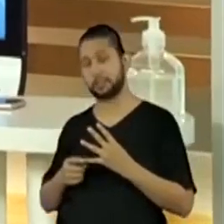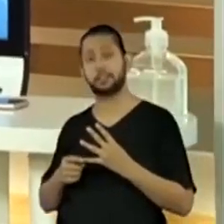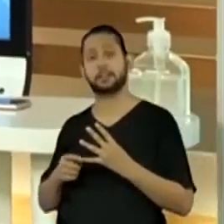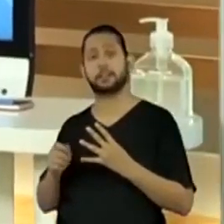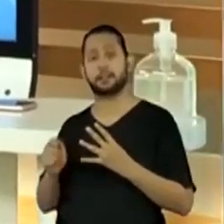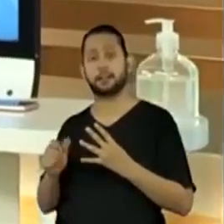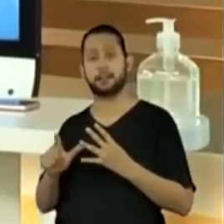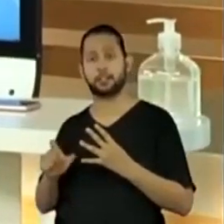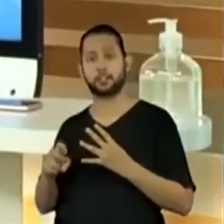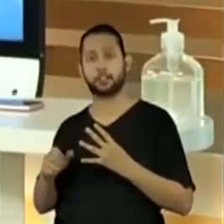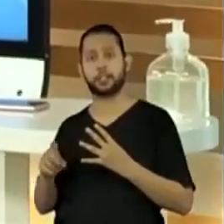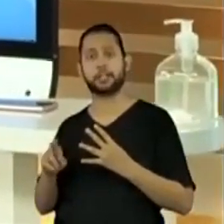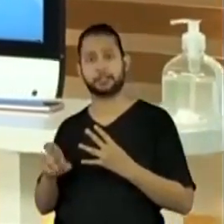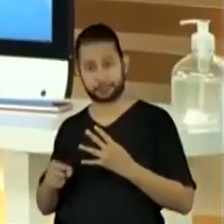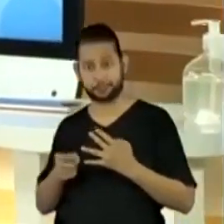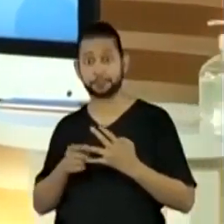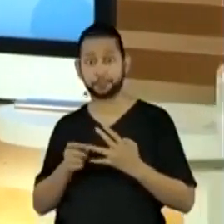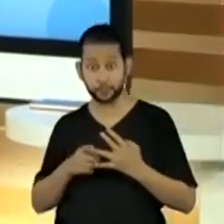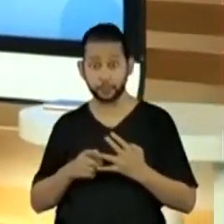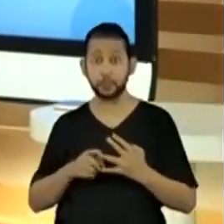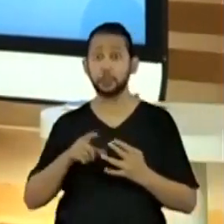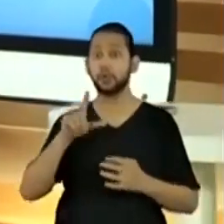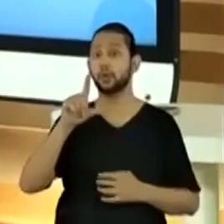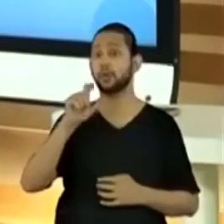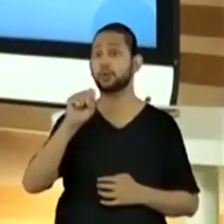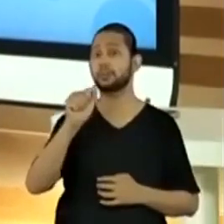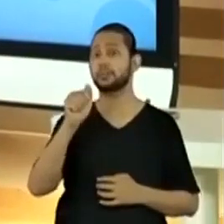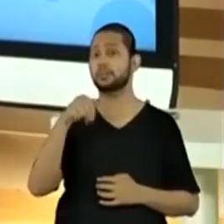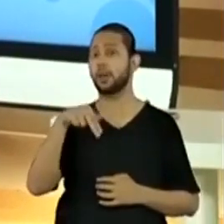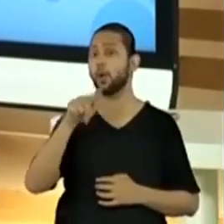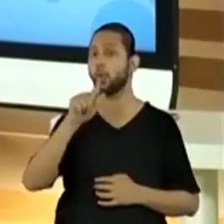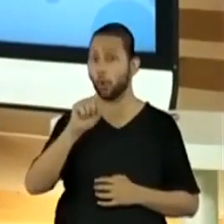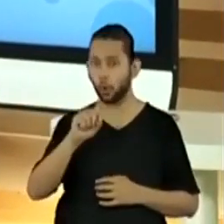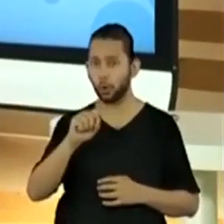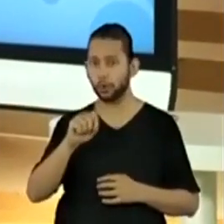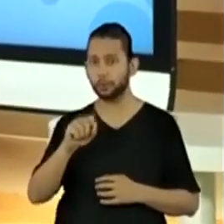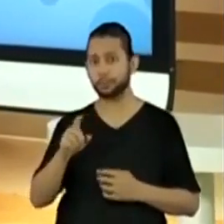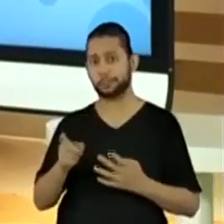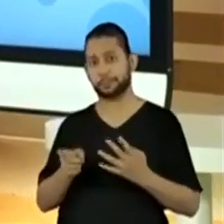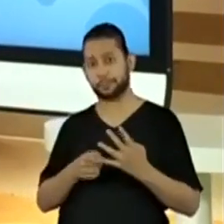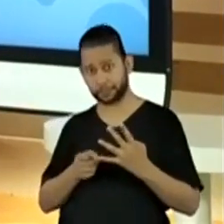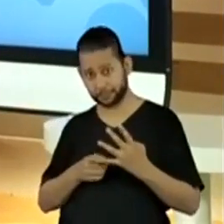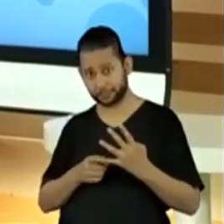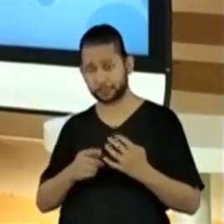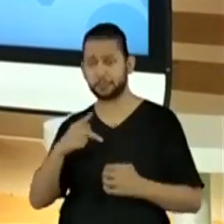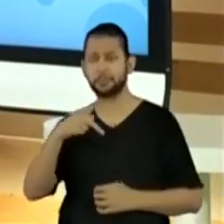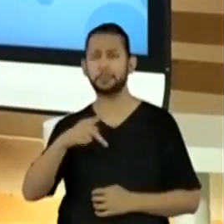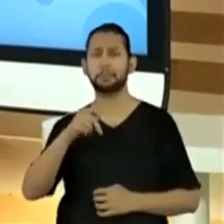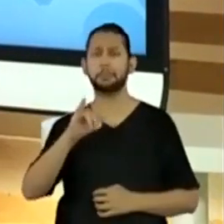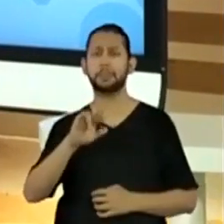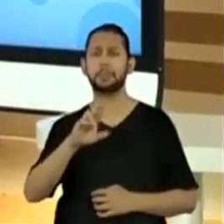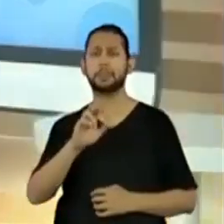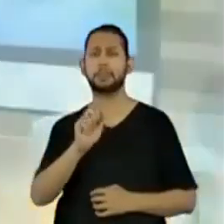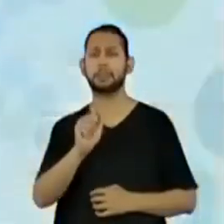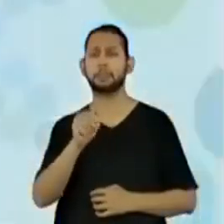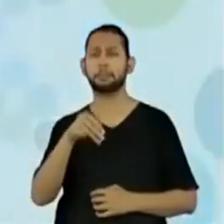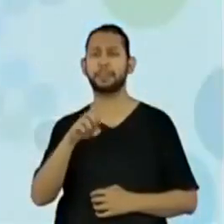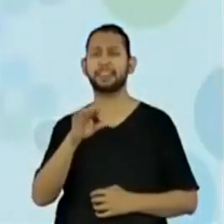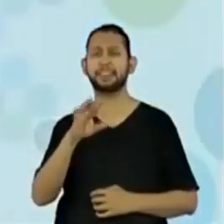triangular. A Beatriz disse que é uma pirâmide. Por que será que é uma pirâmide? Um